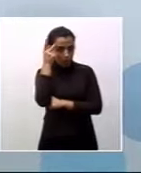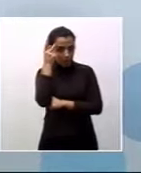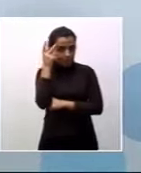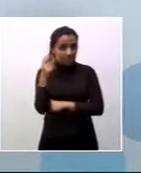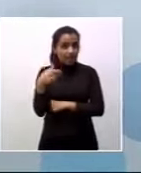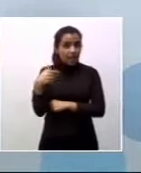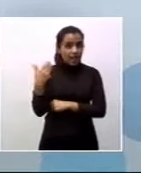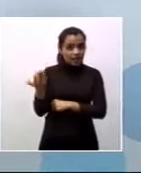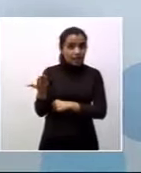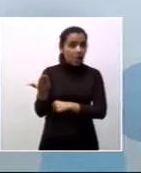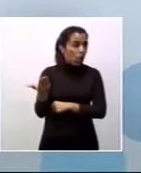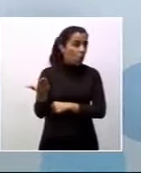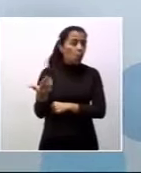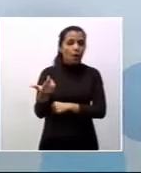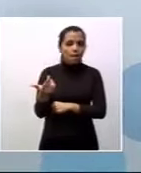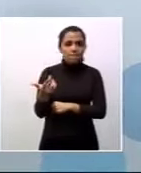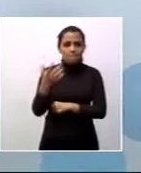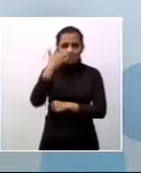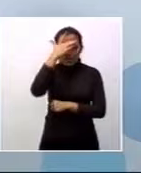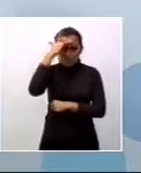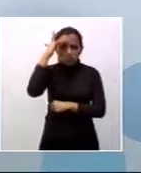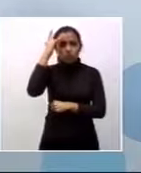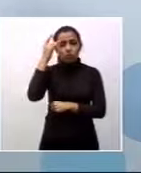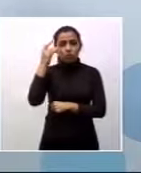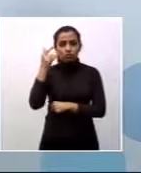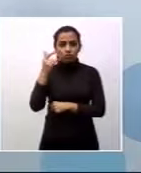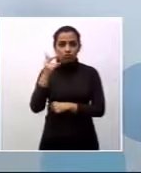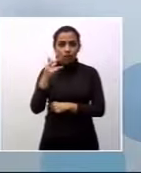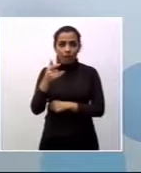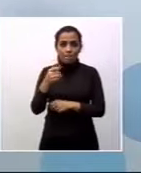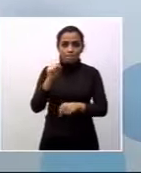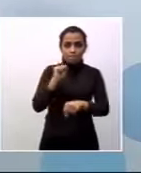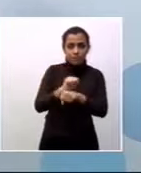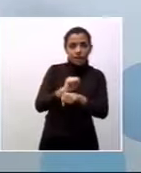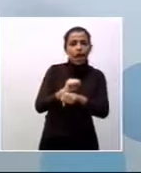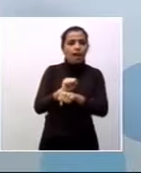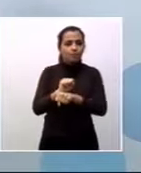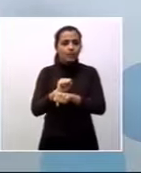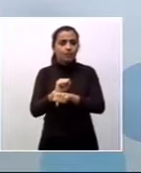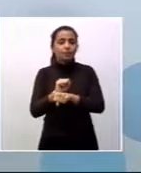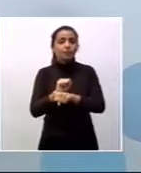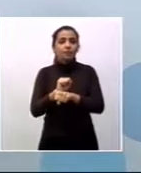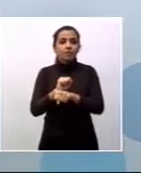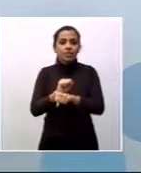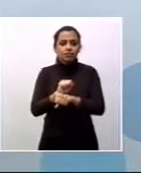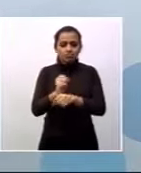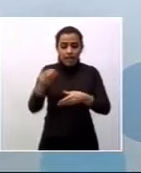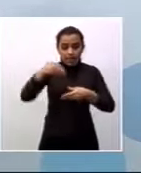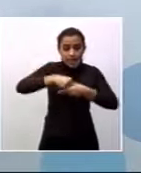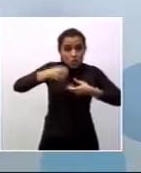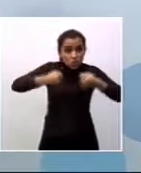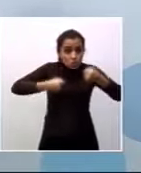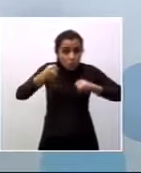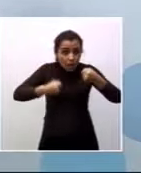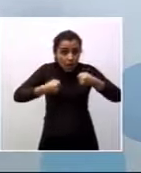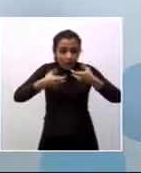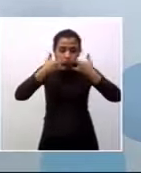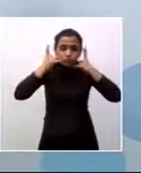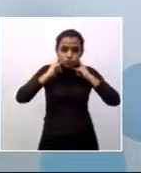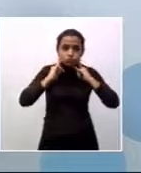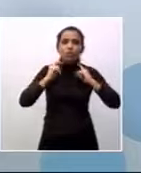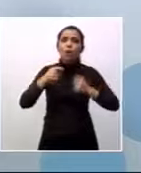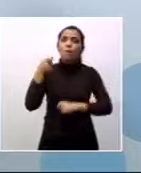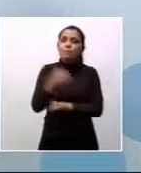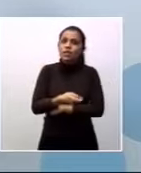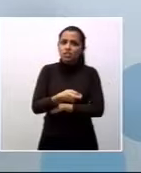começou a sair de fund the fund que até o governo deve se posicionar e falando não dentro do seu próprio carro você não precisa